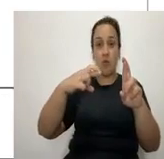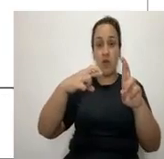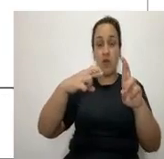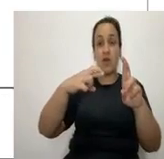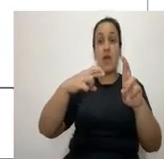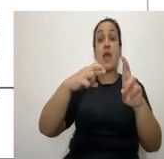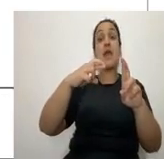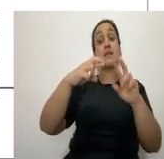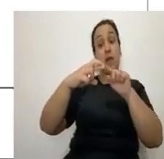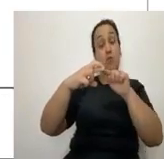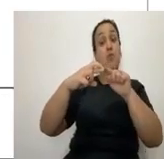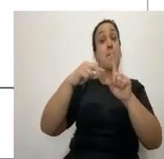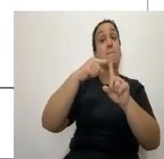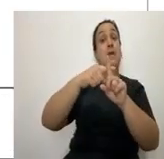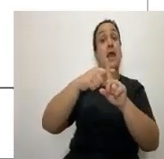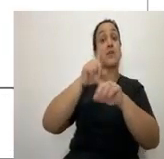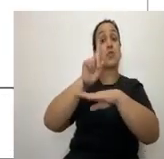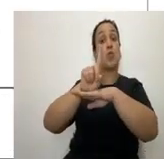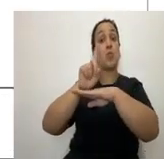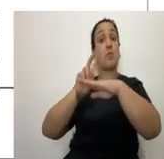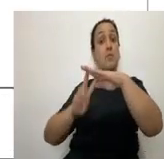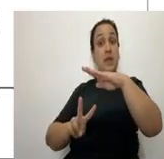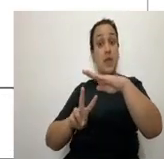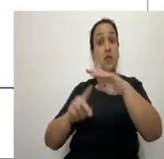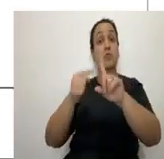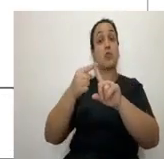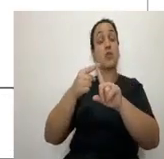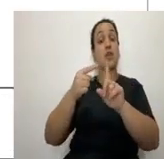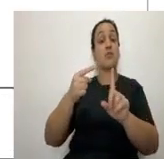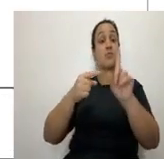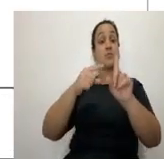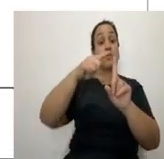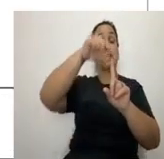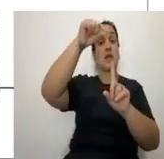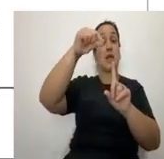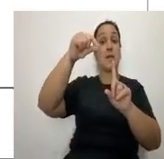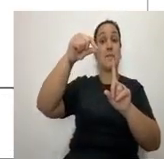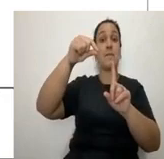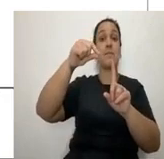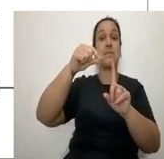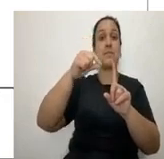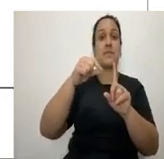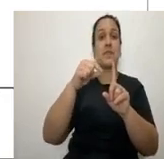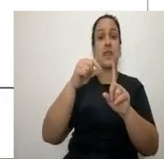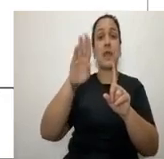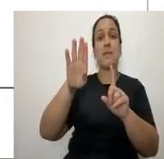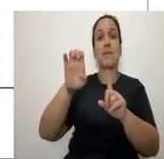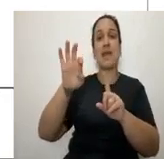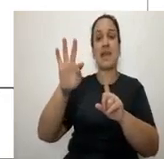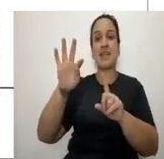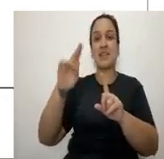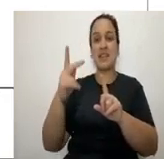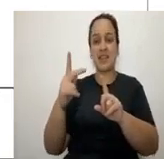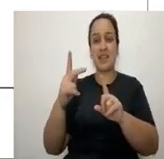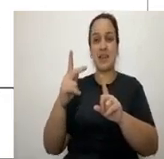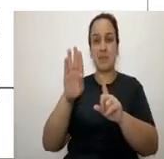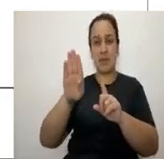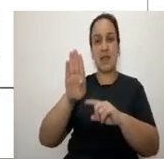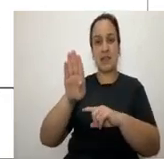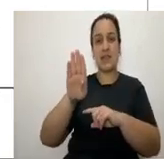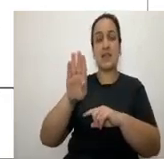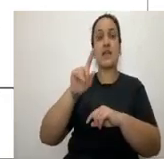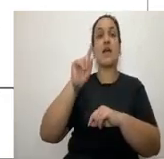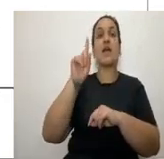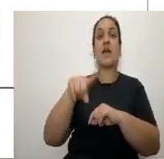4s-alfa, lembrando que o alfa é mais meio, virado para cima, e o beta é o menos meio, virado